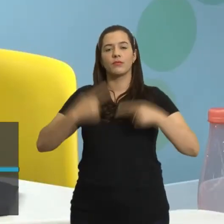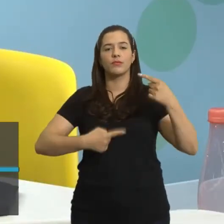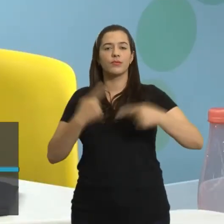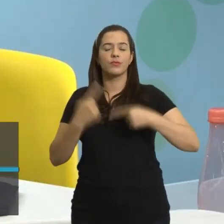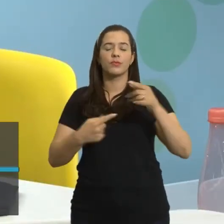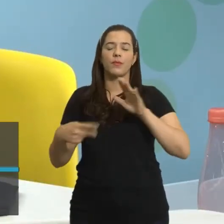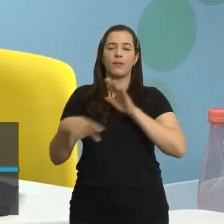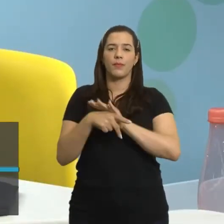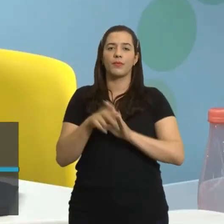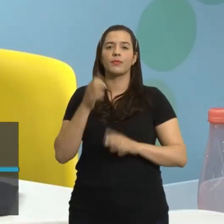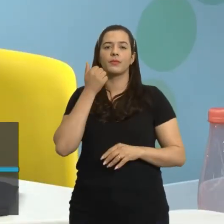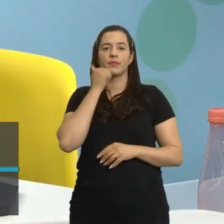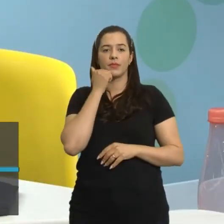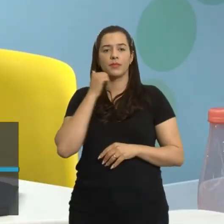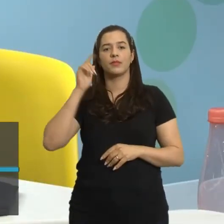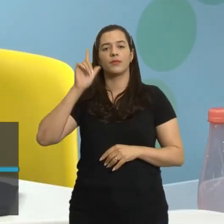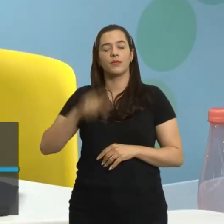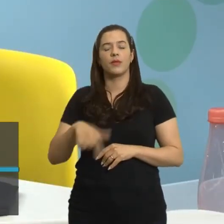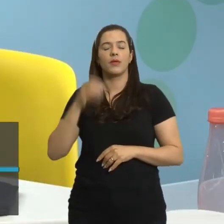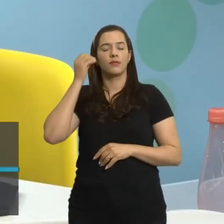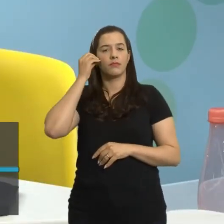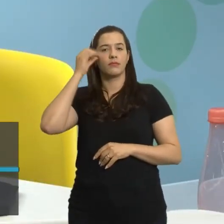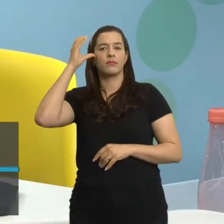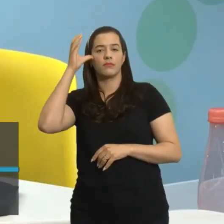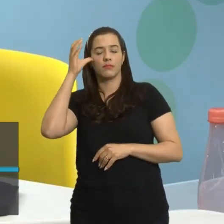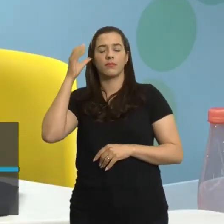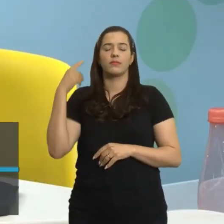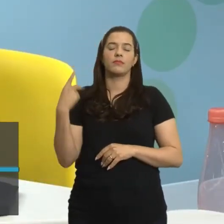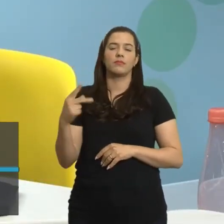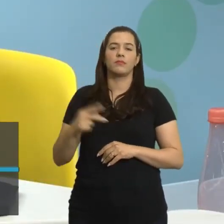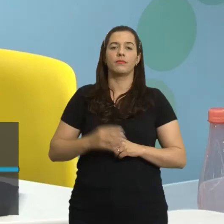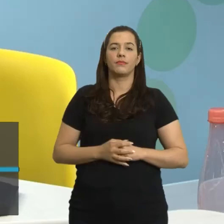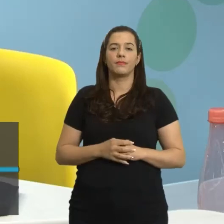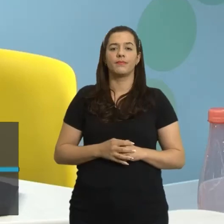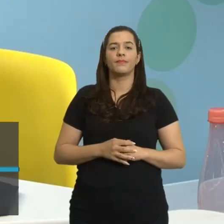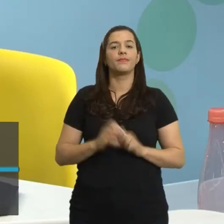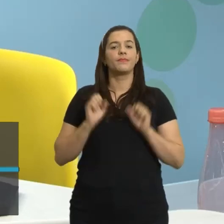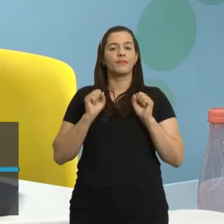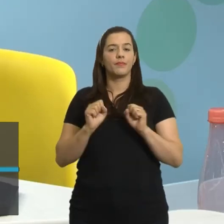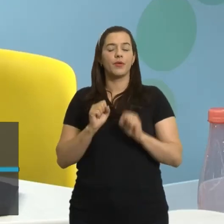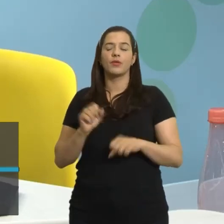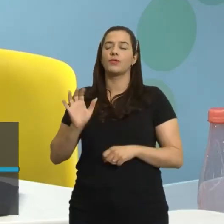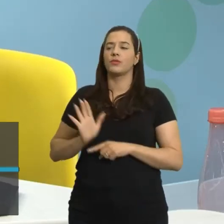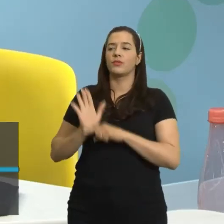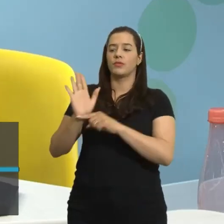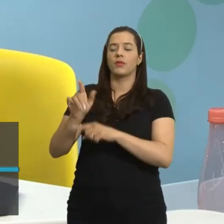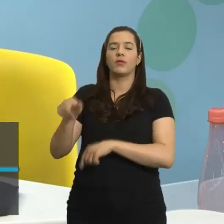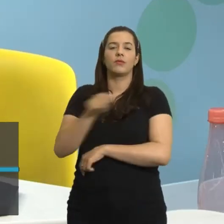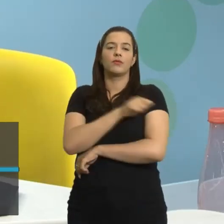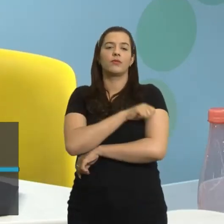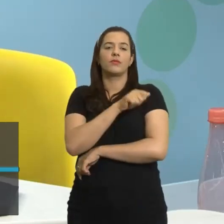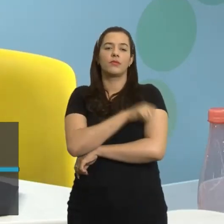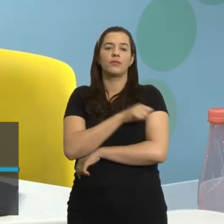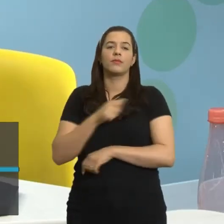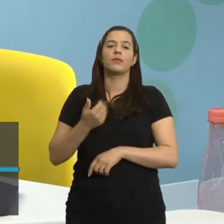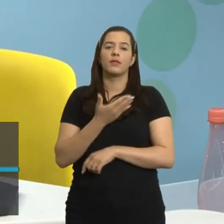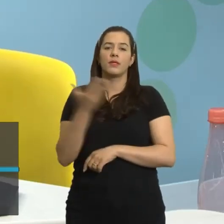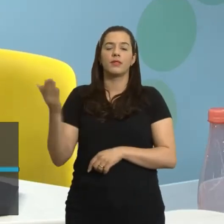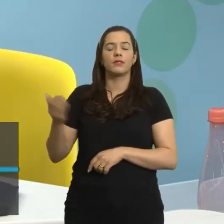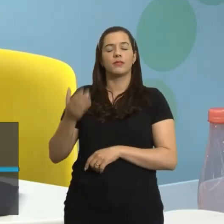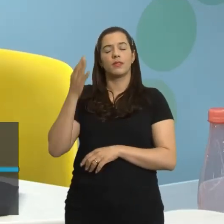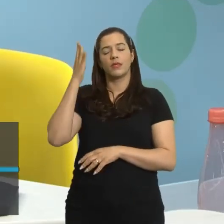científica. Isso é construção do conhecimento científico. Isso pode levar os nossos estudantes a um maior